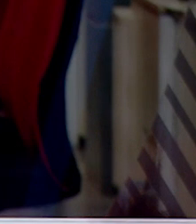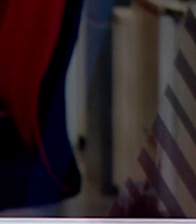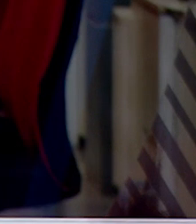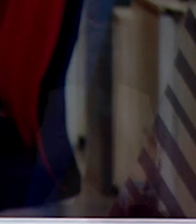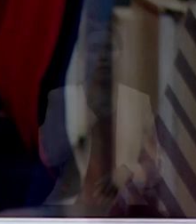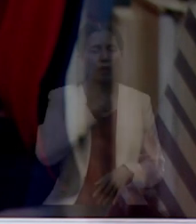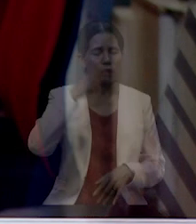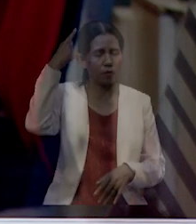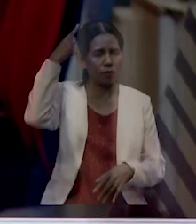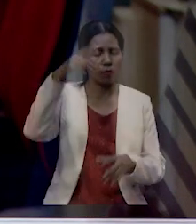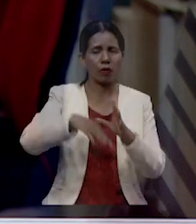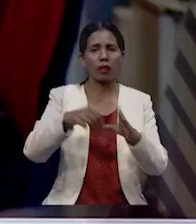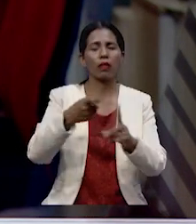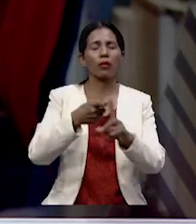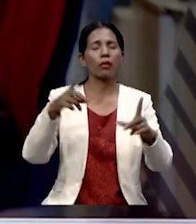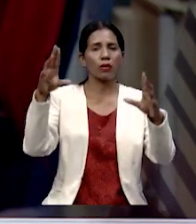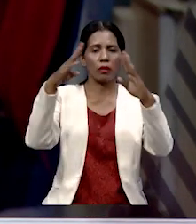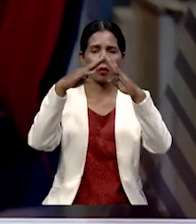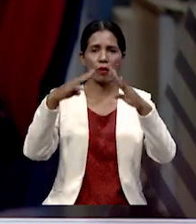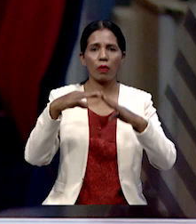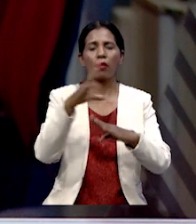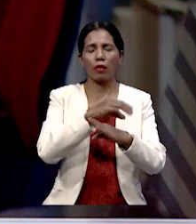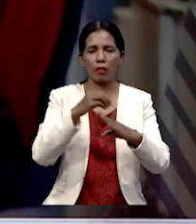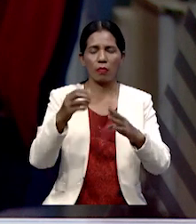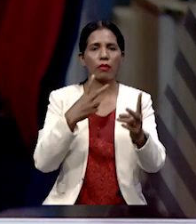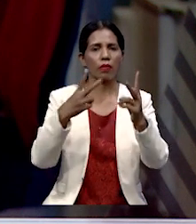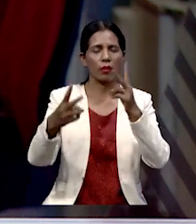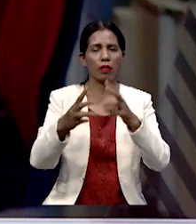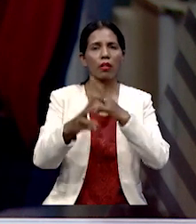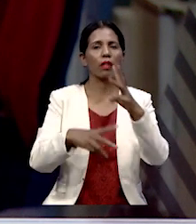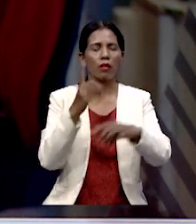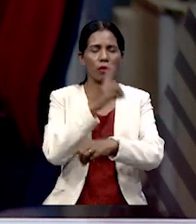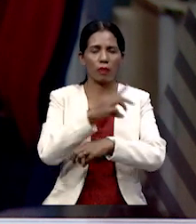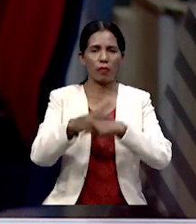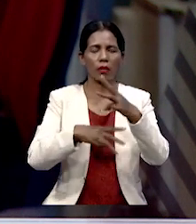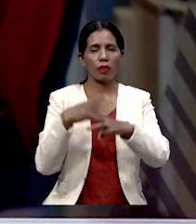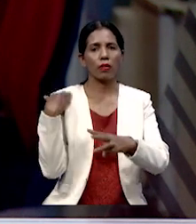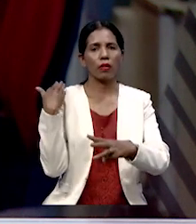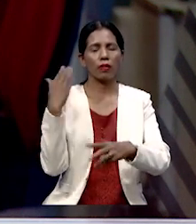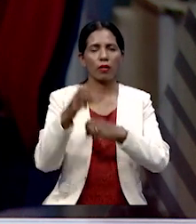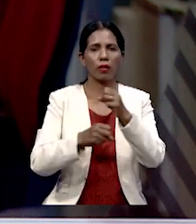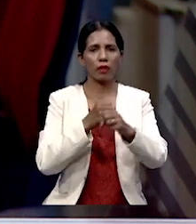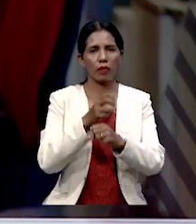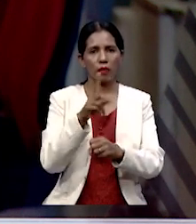Papa Francisco saiu si Roma hodi visita Portugal balorong Mundial Juventude di Negeri Hundua Ruanulu Resintolo.